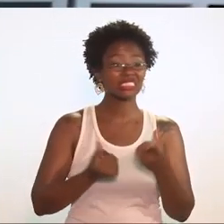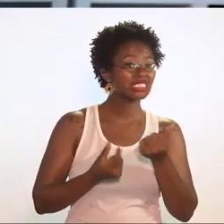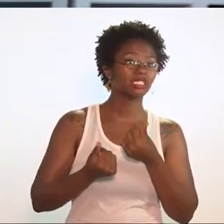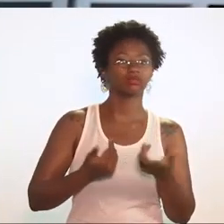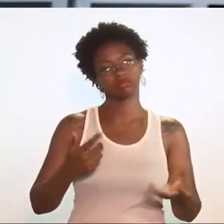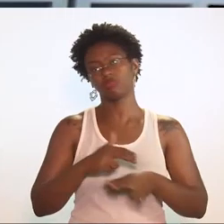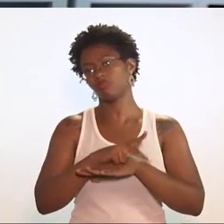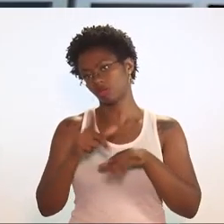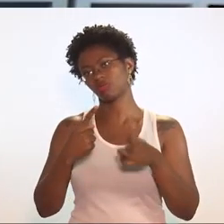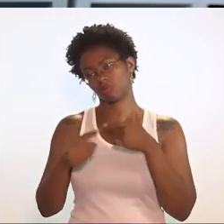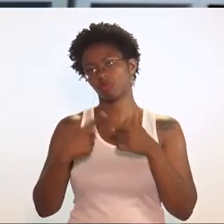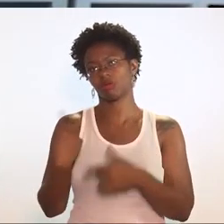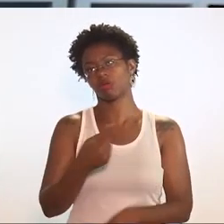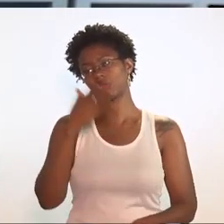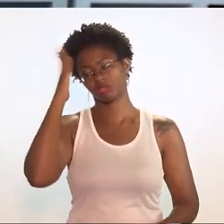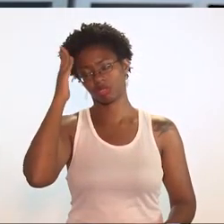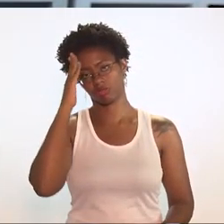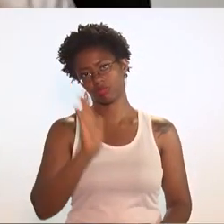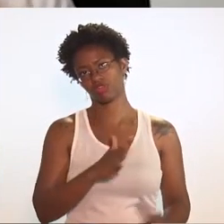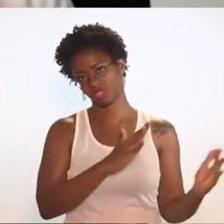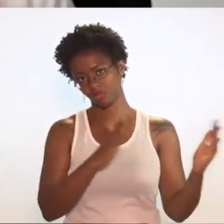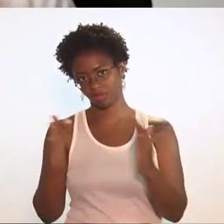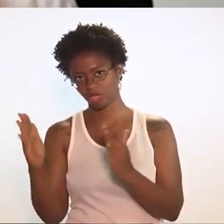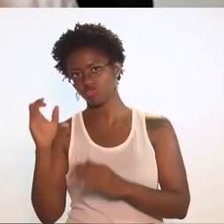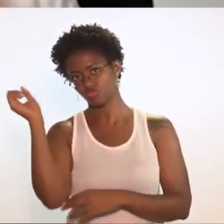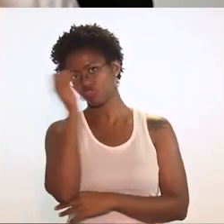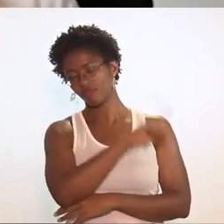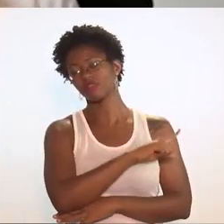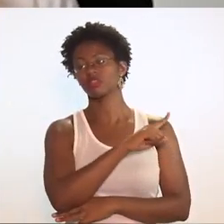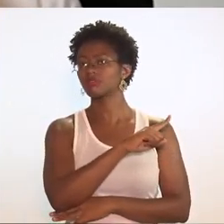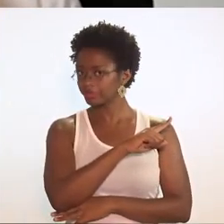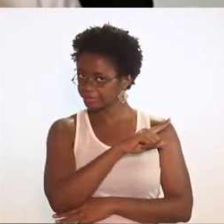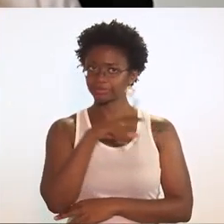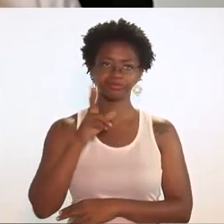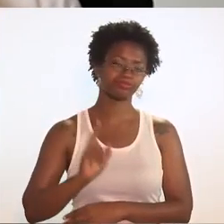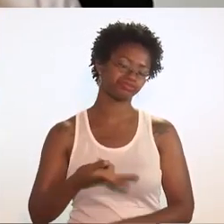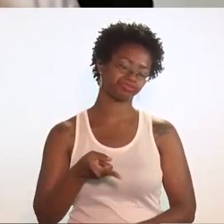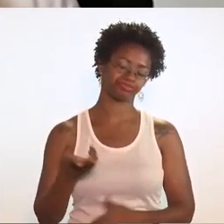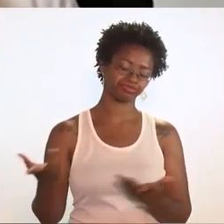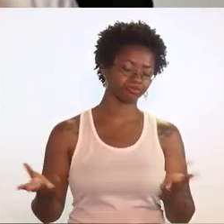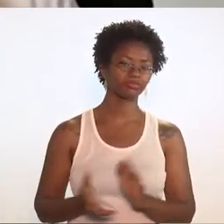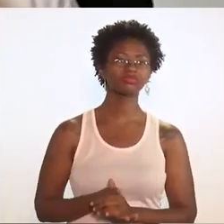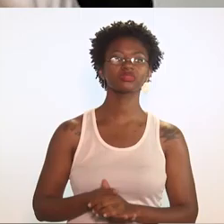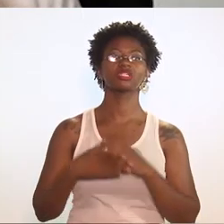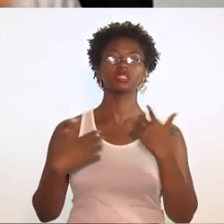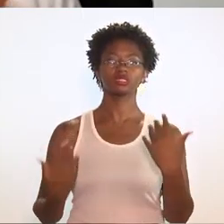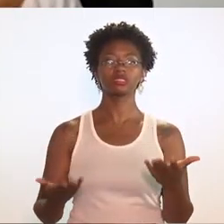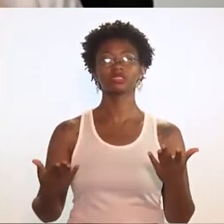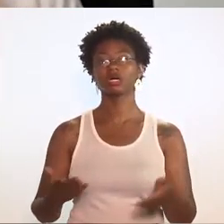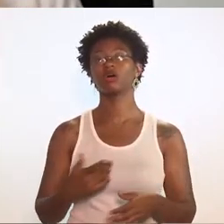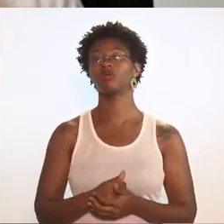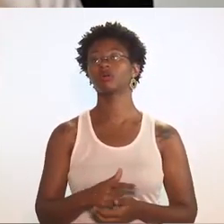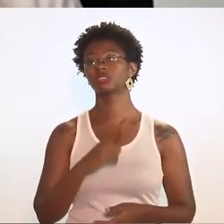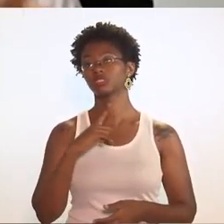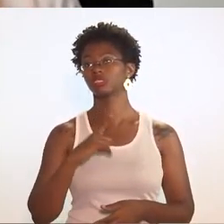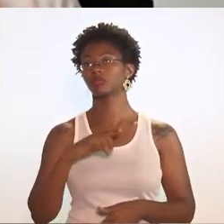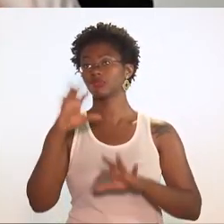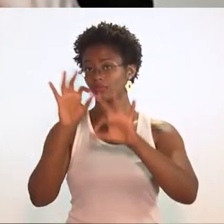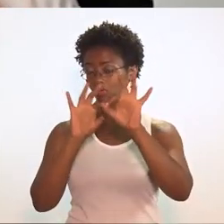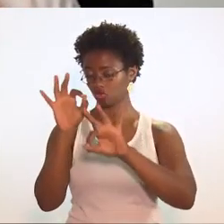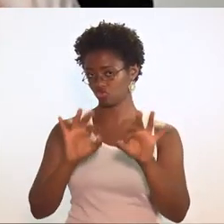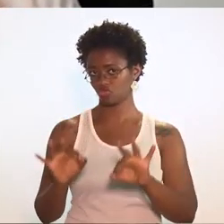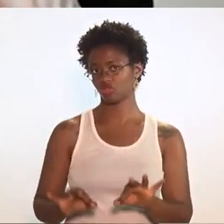que ficar dentro de casa, às vezes, como a gente bem sabe, nesse processo, casas muito pequenas, com dificuldades,